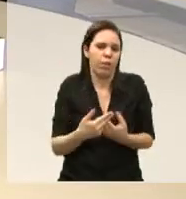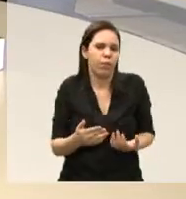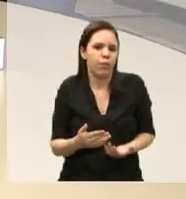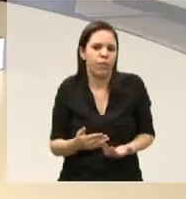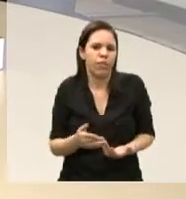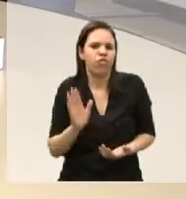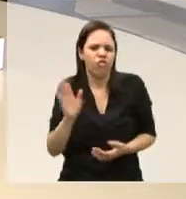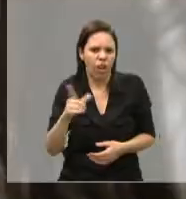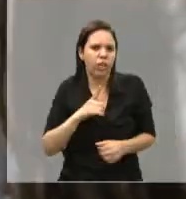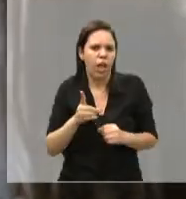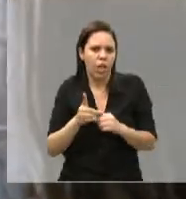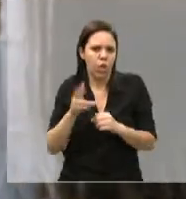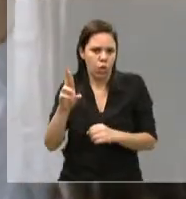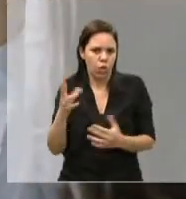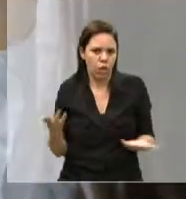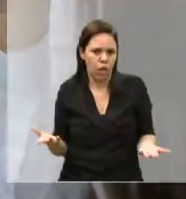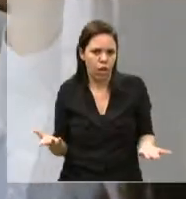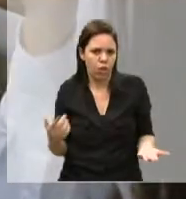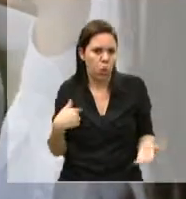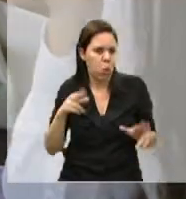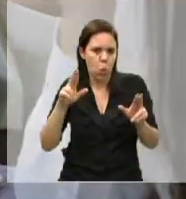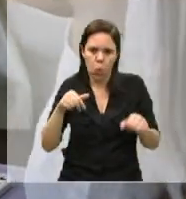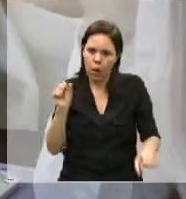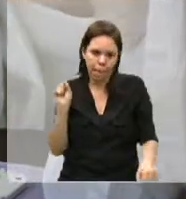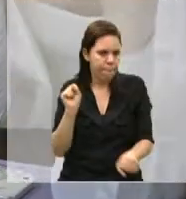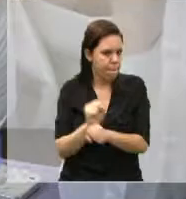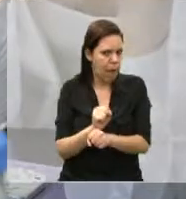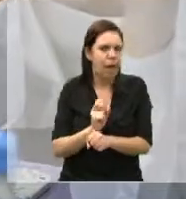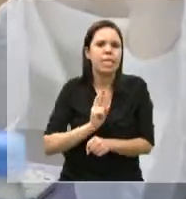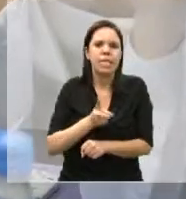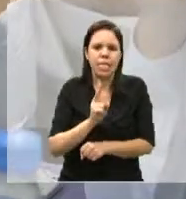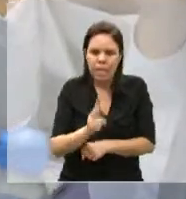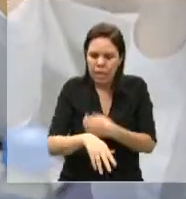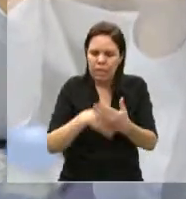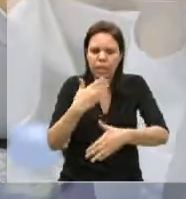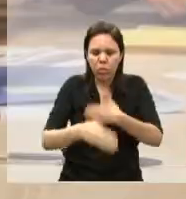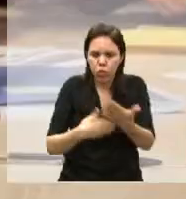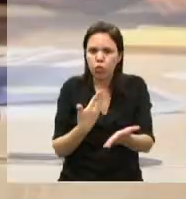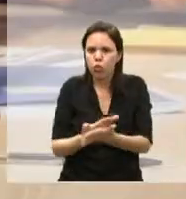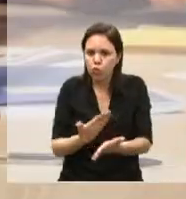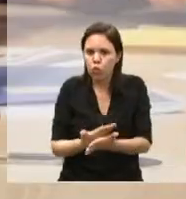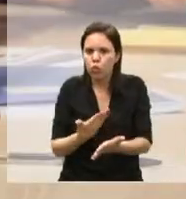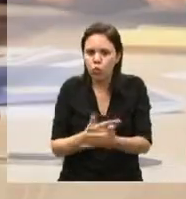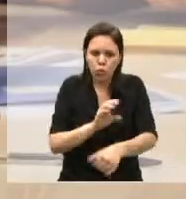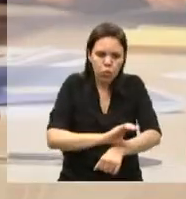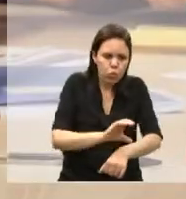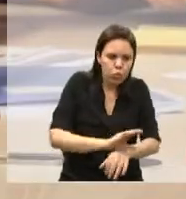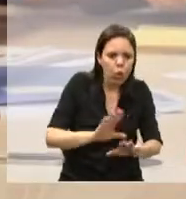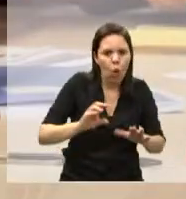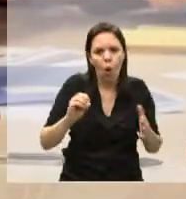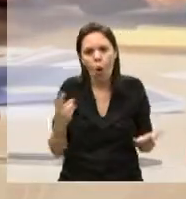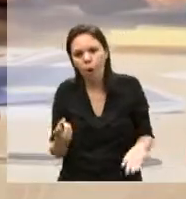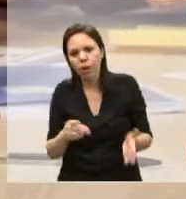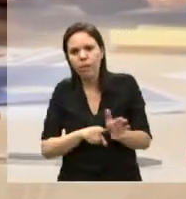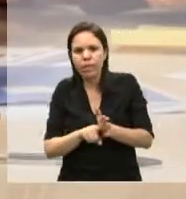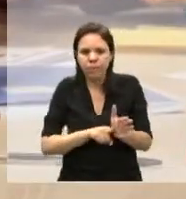já têm doutorado, a gente nunca para. A gente está sempre se atualizando, não com cursos, mas a gente